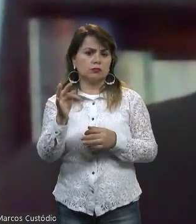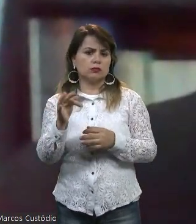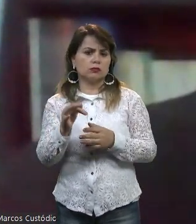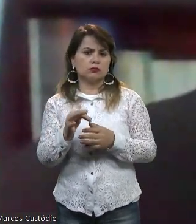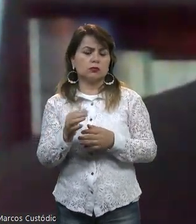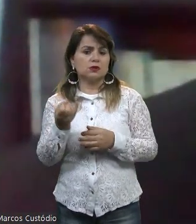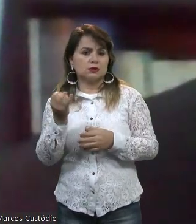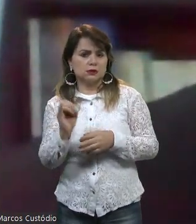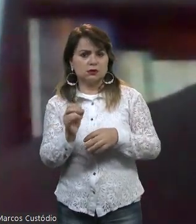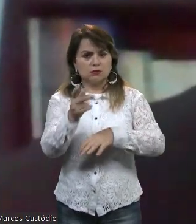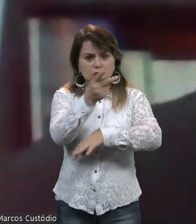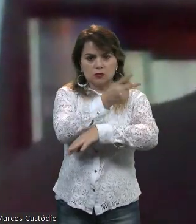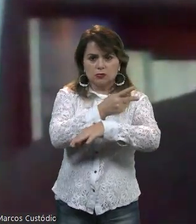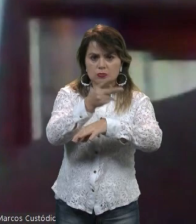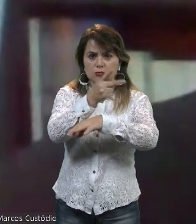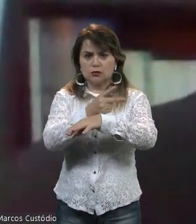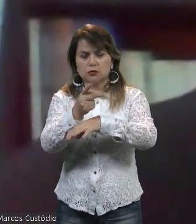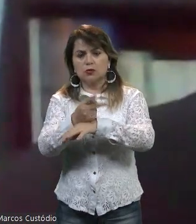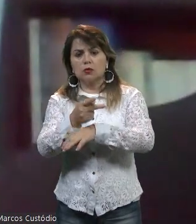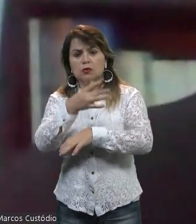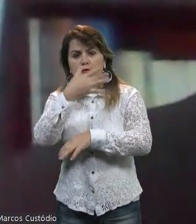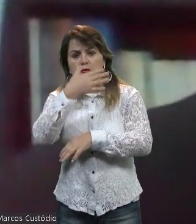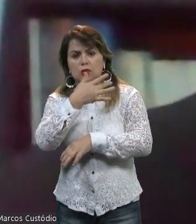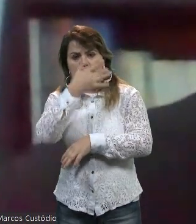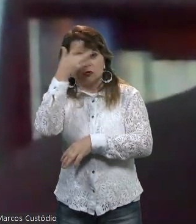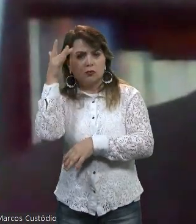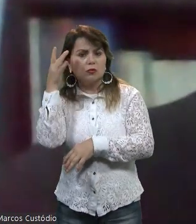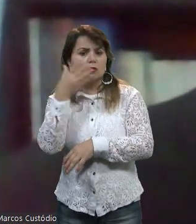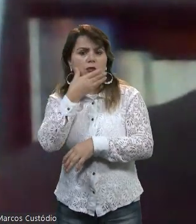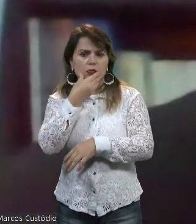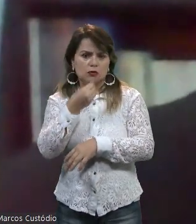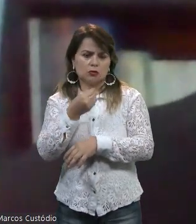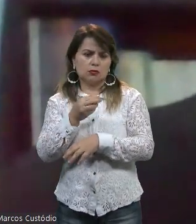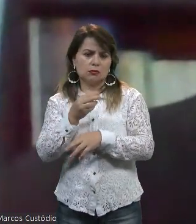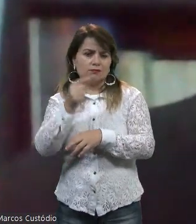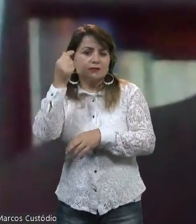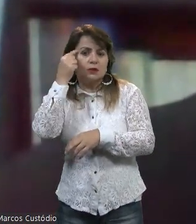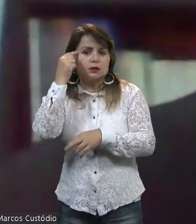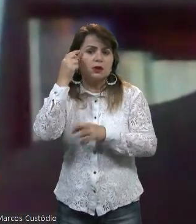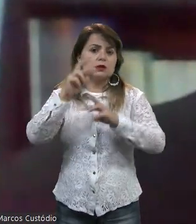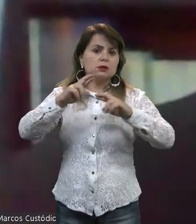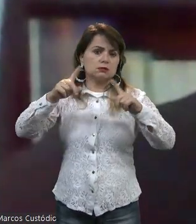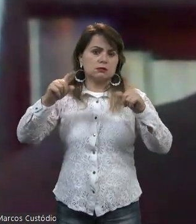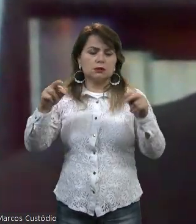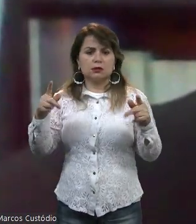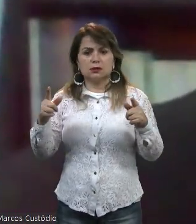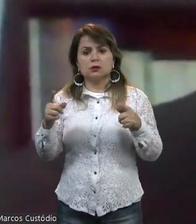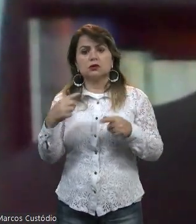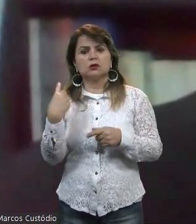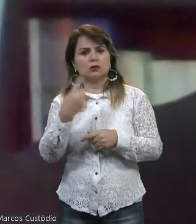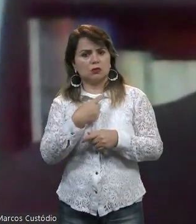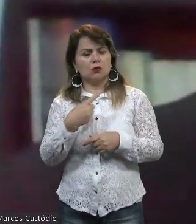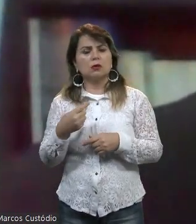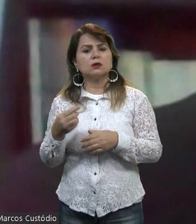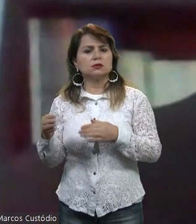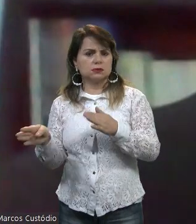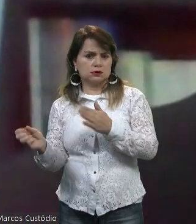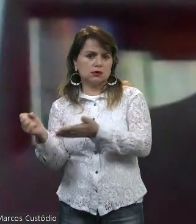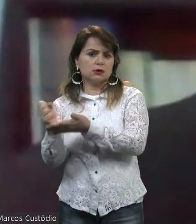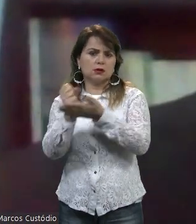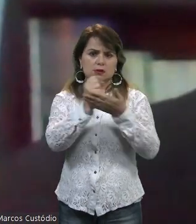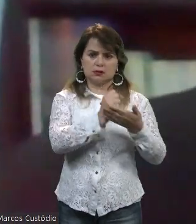um entendimento diferente, é óbvio que nós vamos trazer essa matéria para casa para votar. O Ministério Público